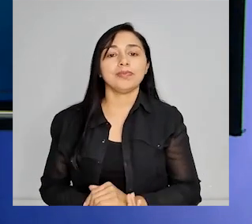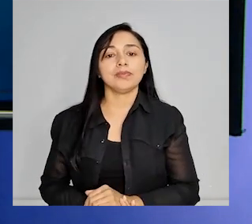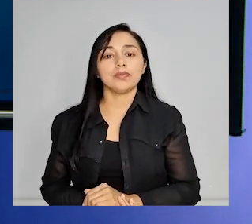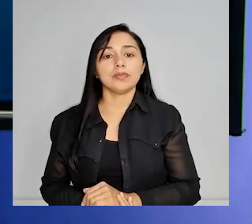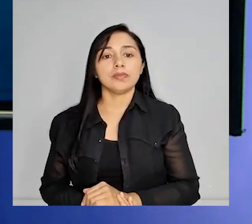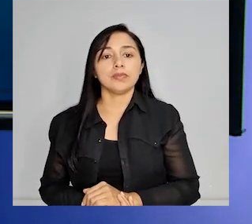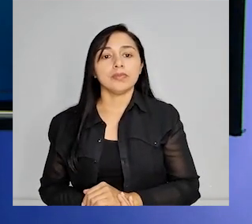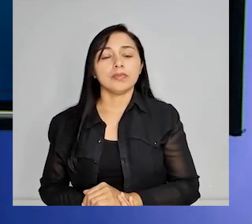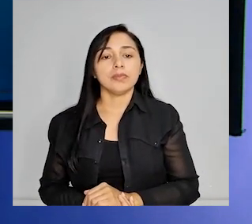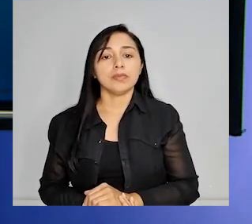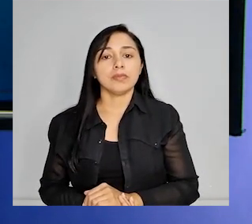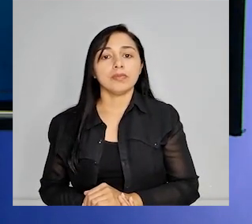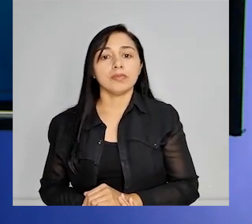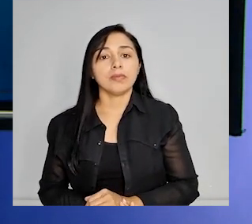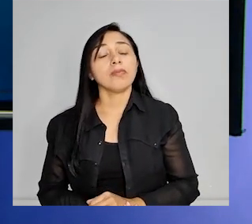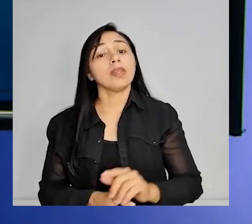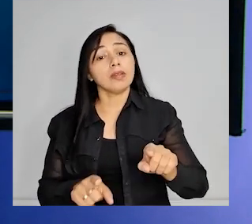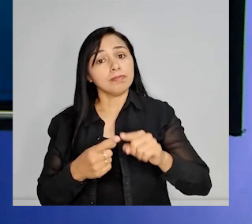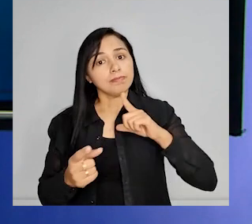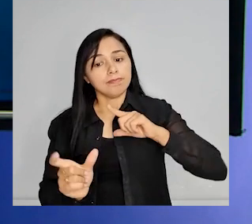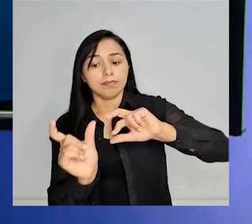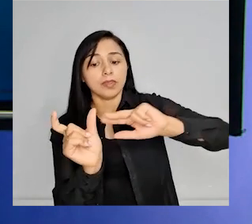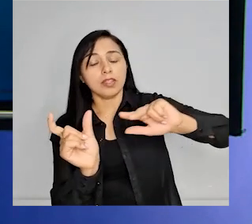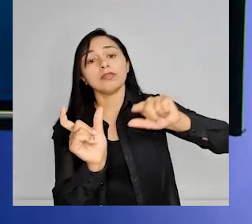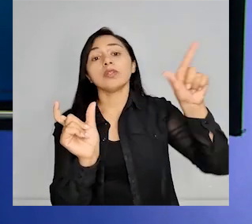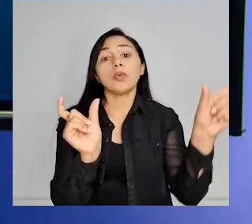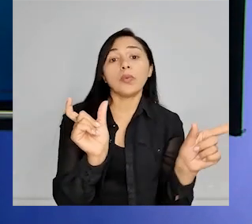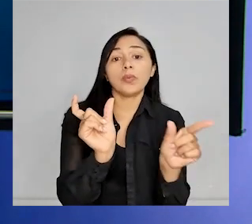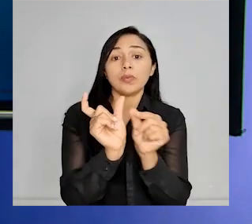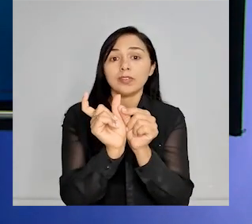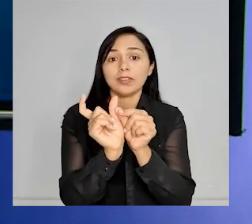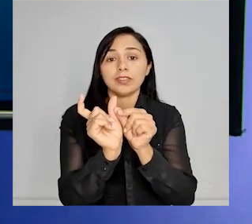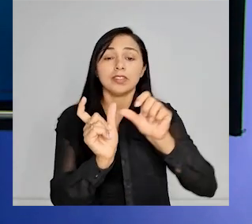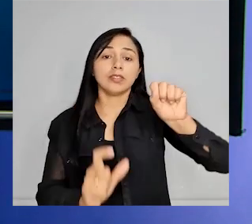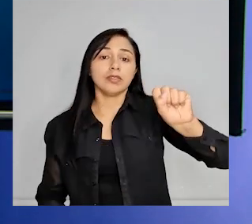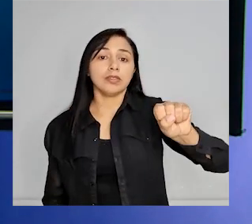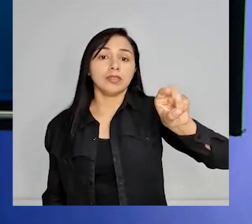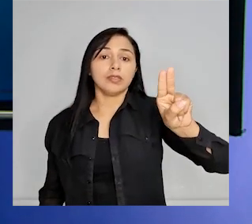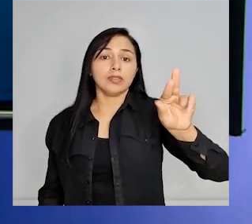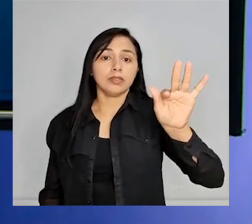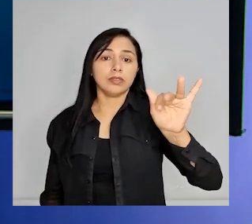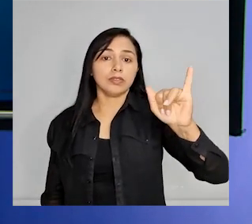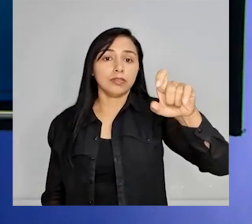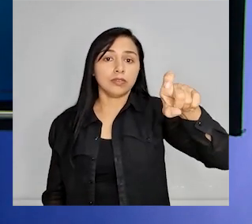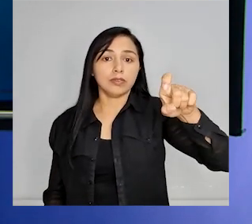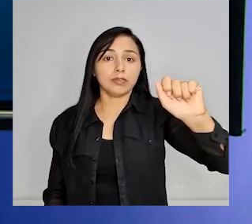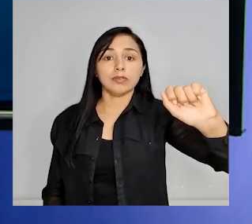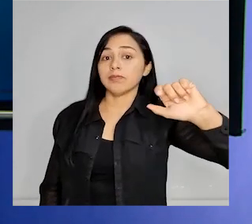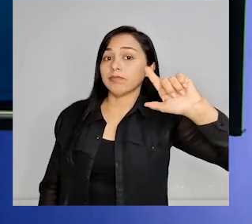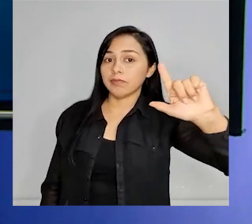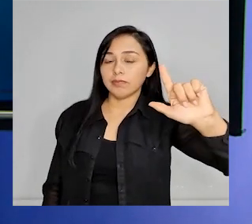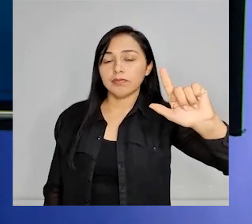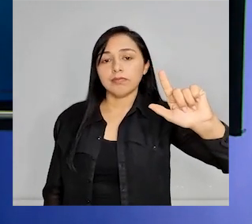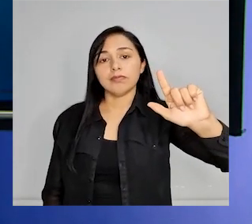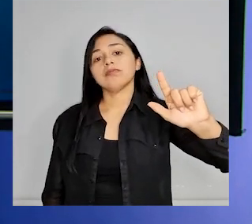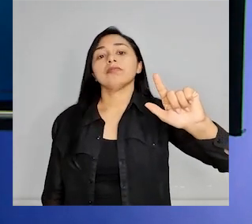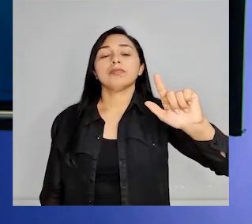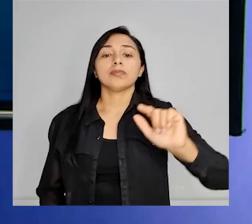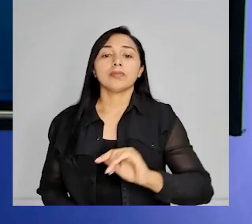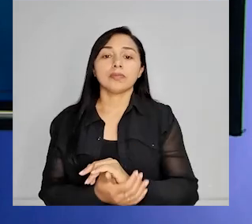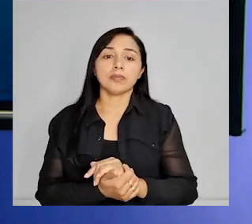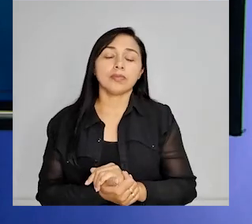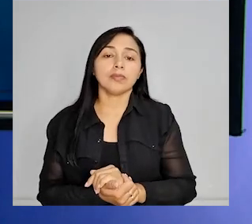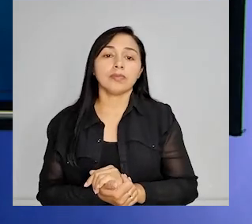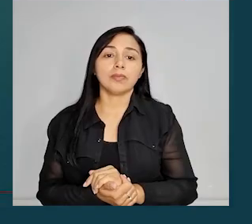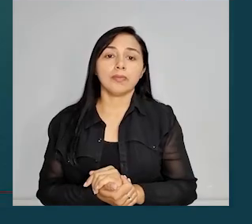Já a derivação sufixal é um processo de formar palavras no qual um sufixo ou mais são acrescentados à